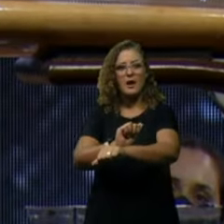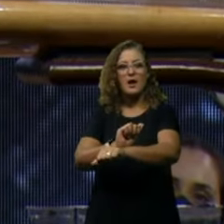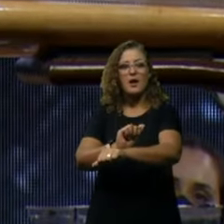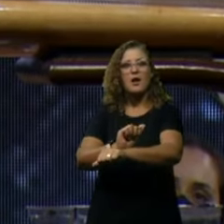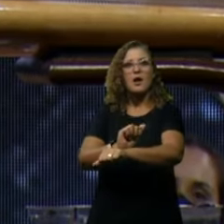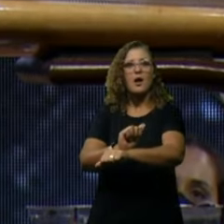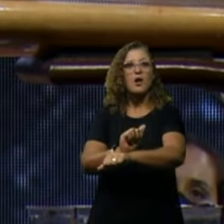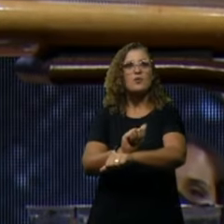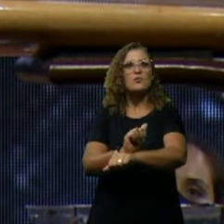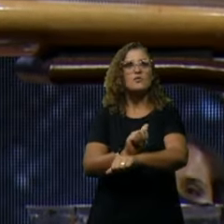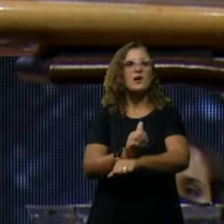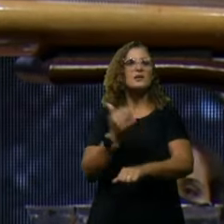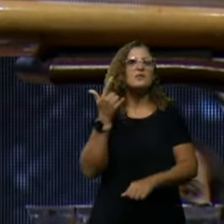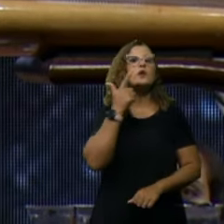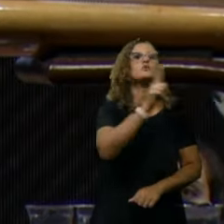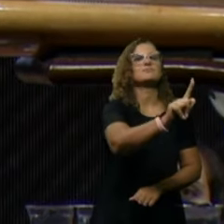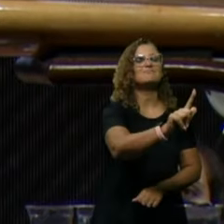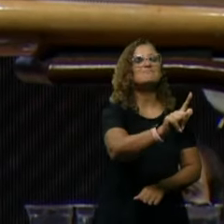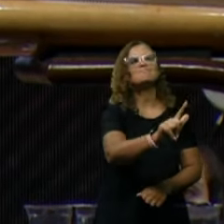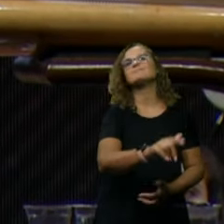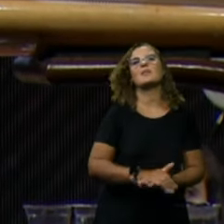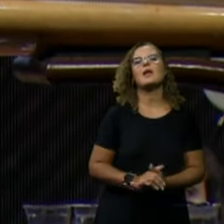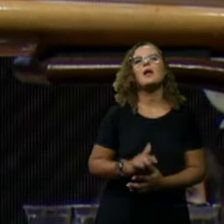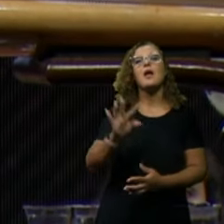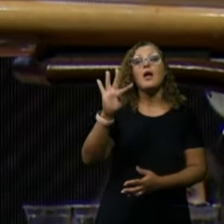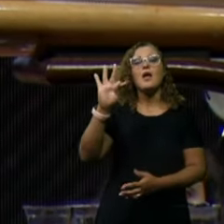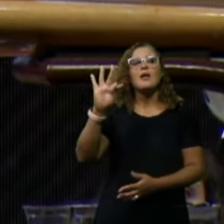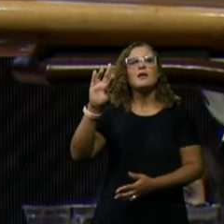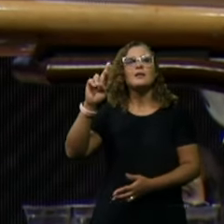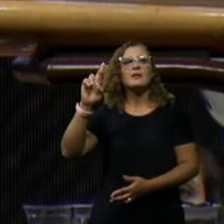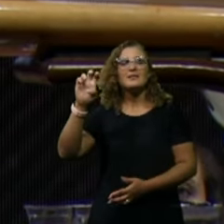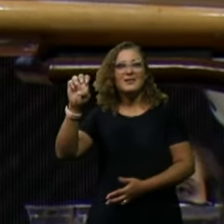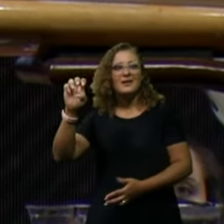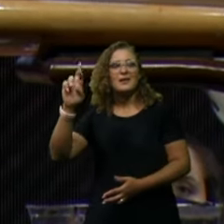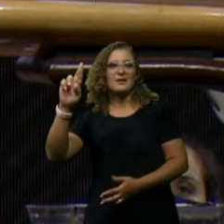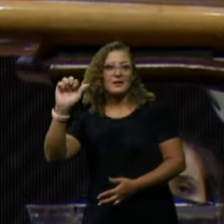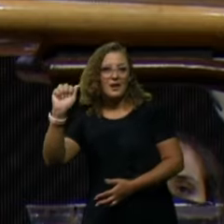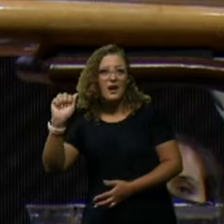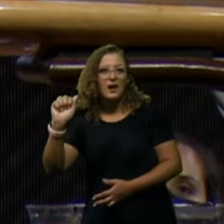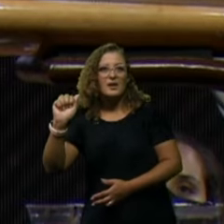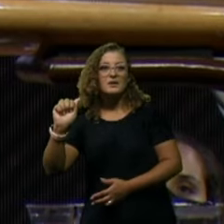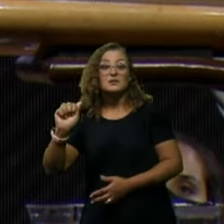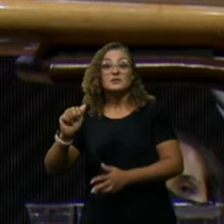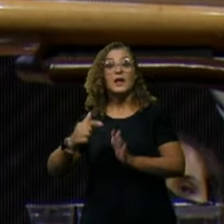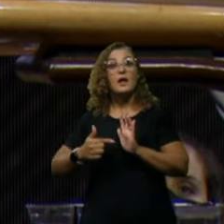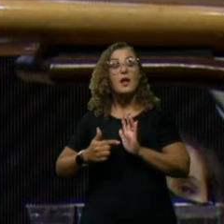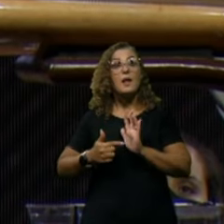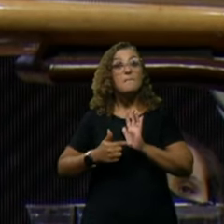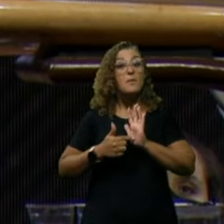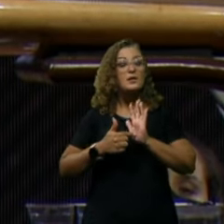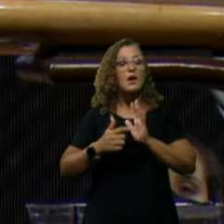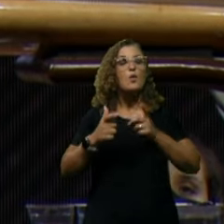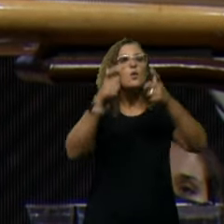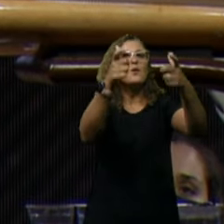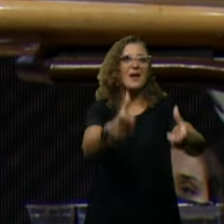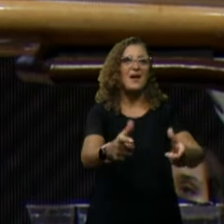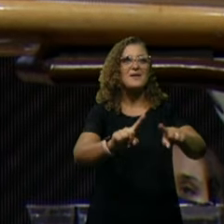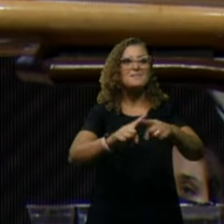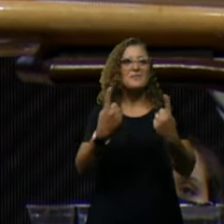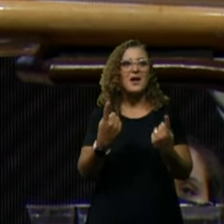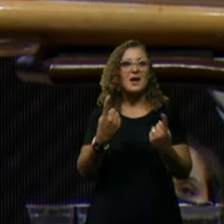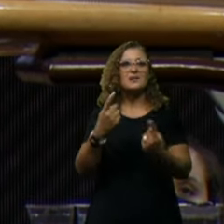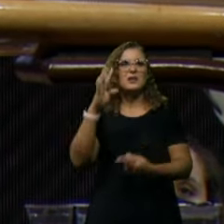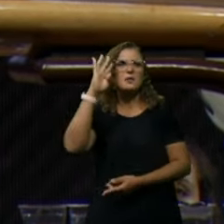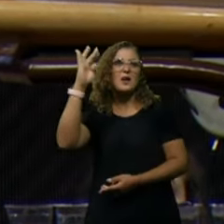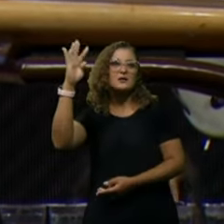primeira coisa terá tem uma direção mais sobra ontem uma palavra o que difere que enxerga quem não chega não é